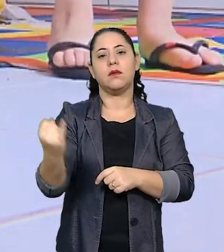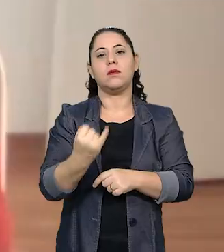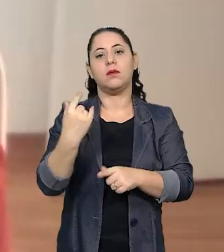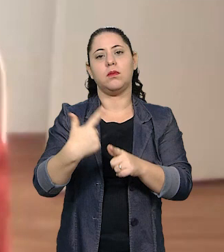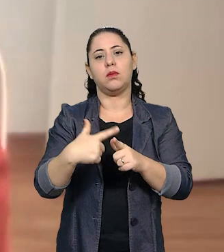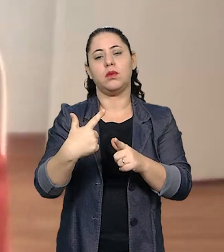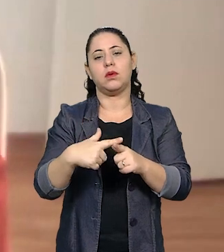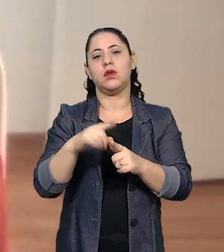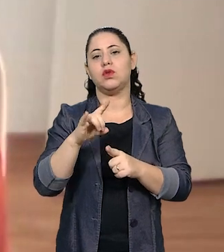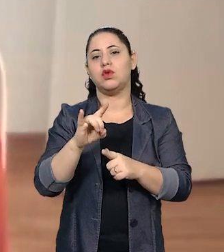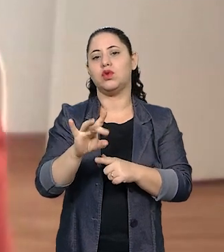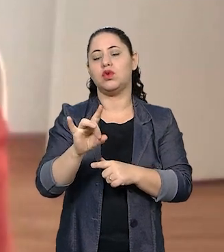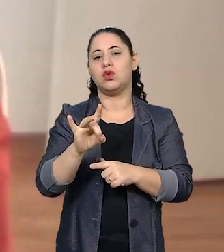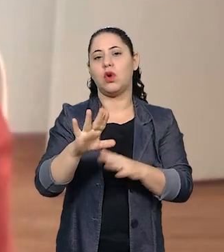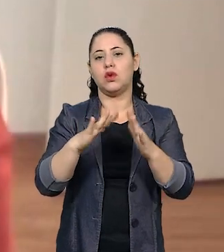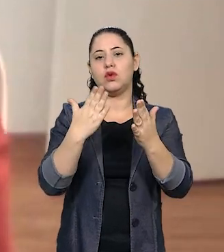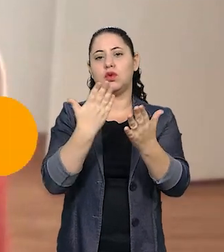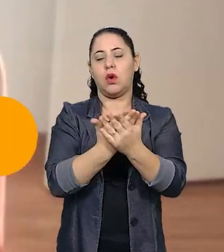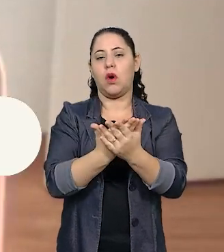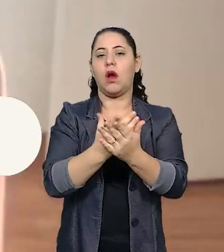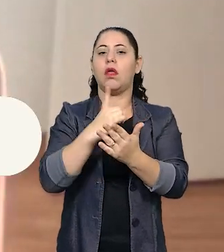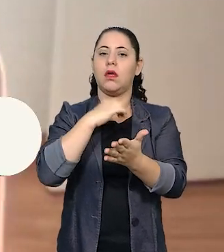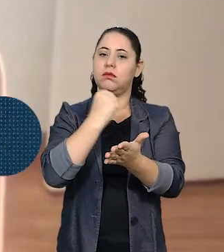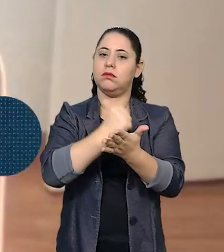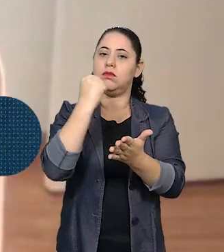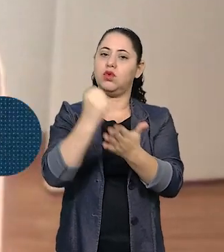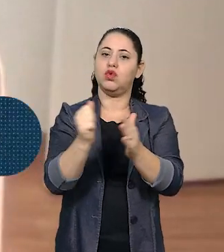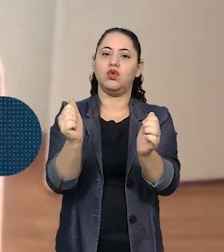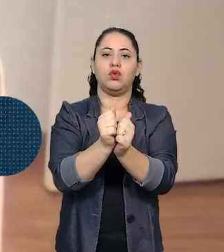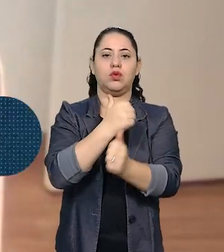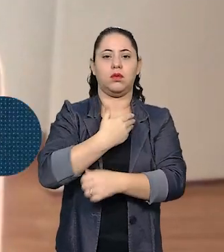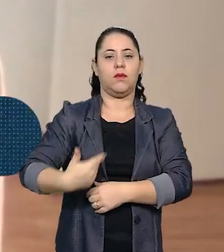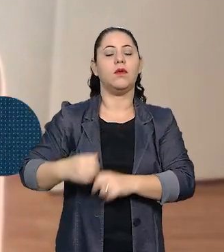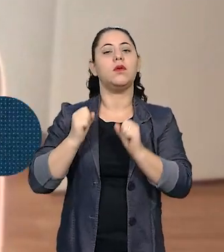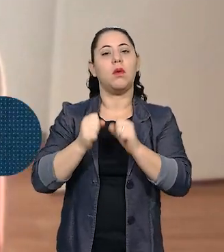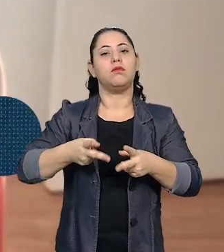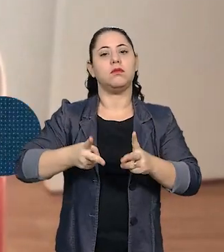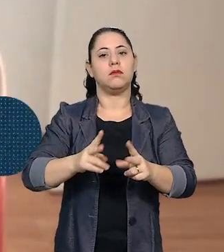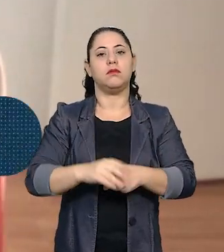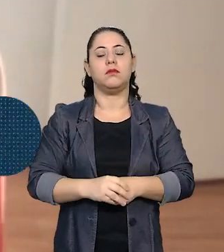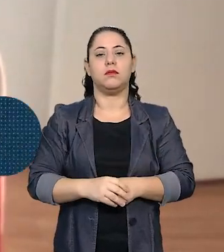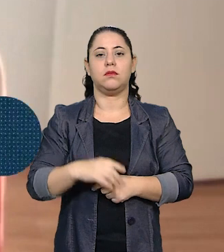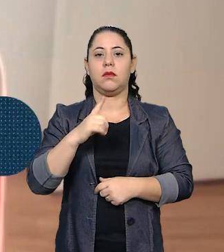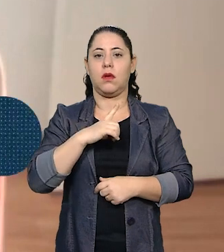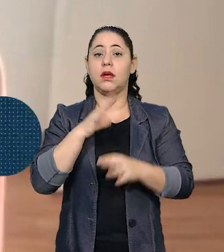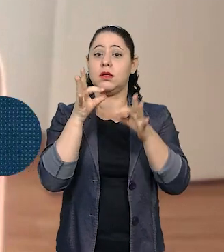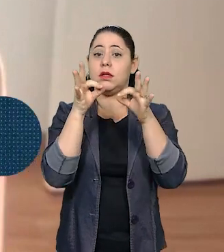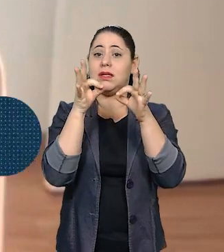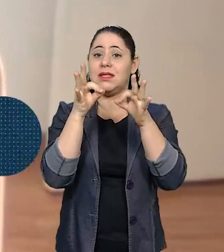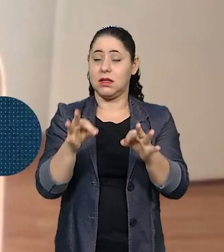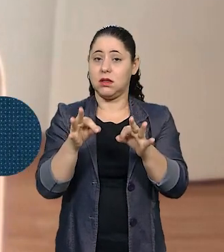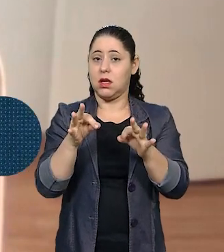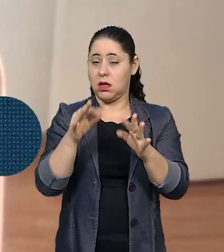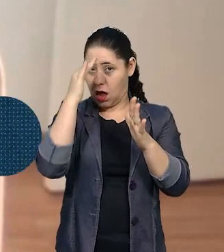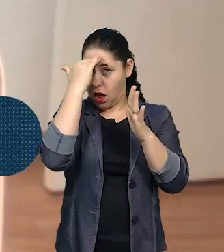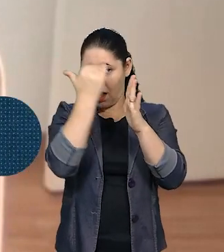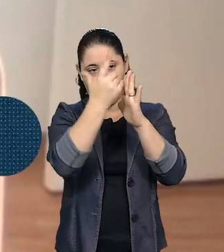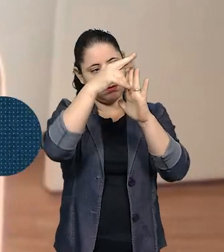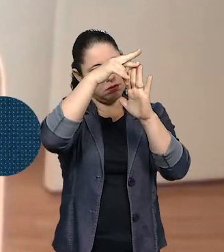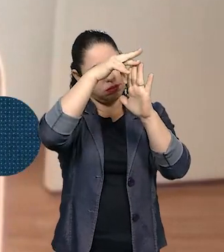distritais. Por isso, na hora de escolher o local, é importante estar atento a isso. A escolha é muito importante porque só